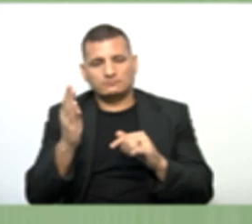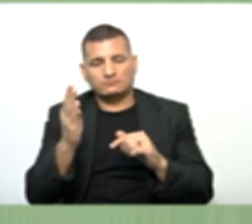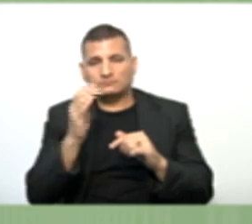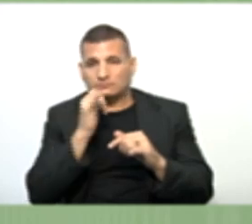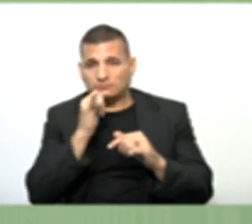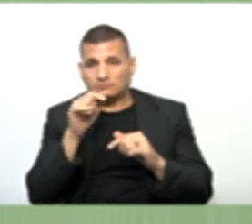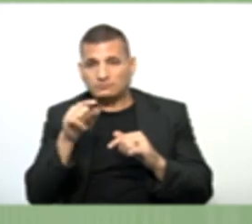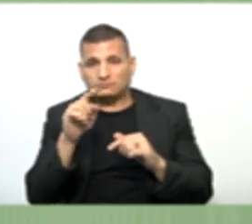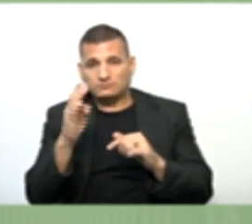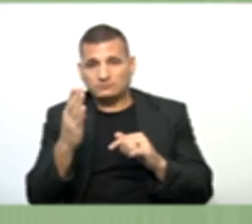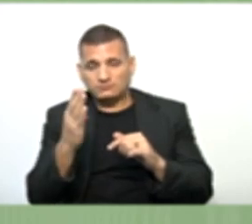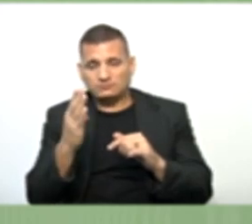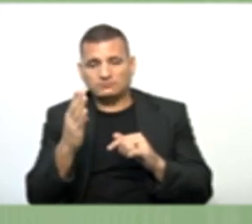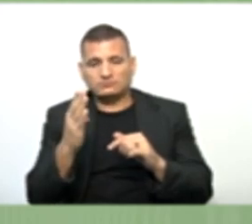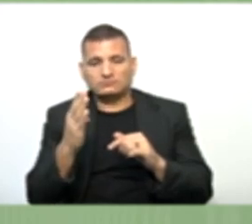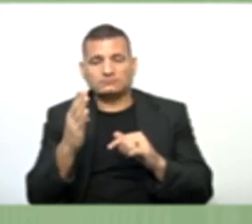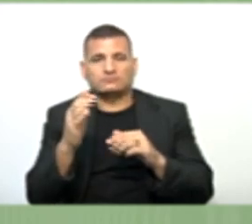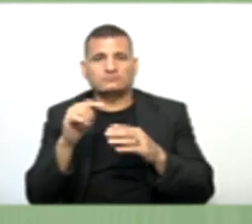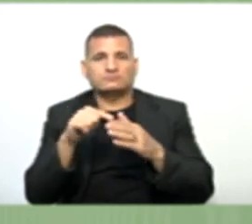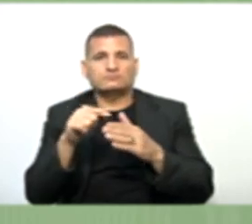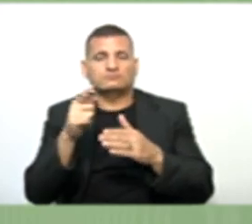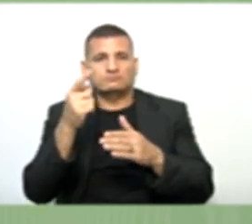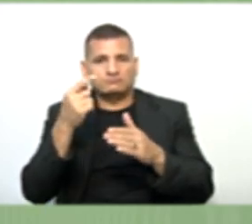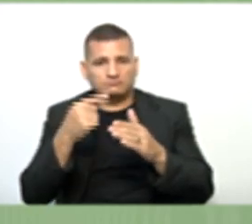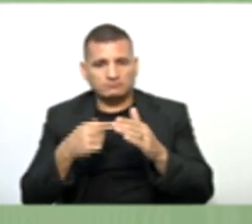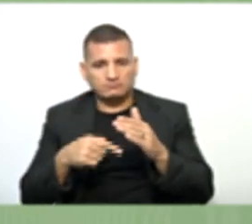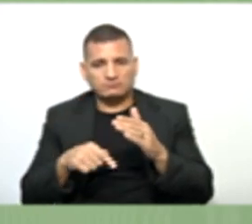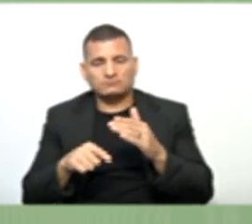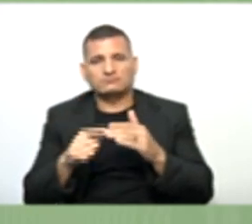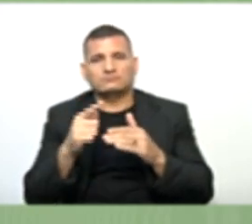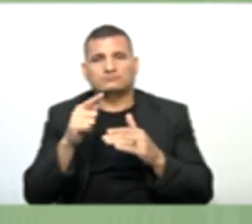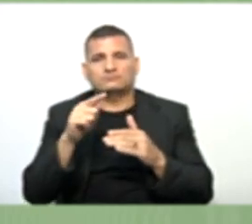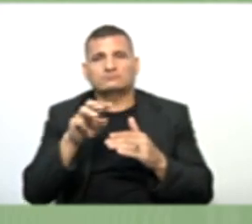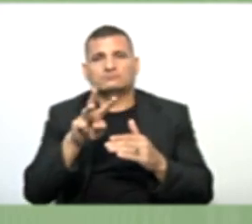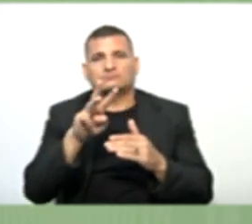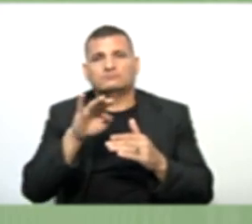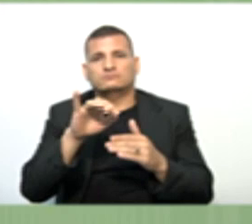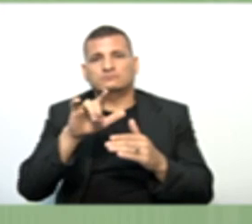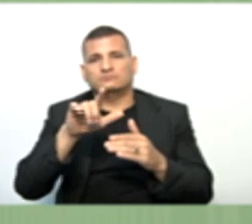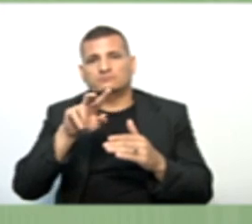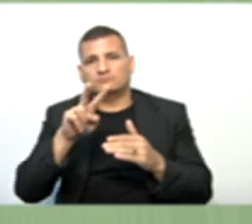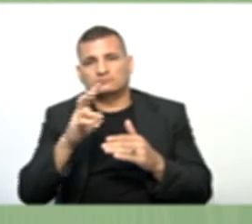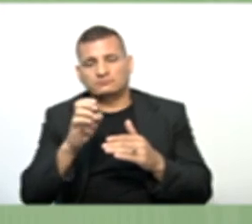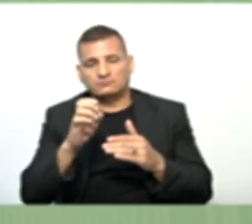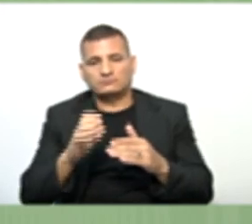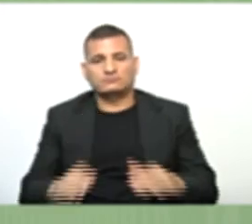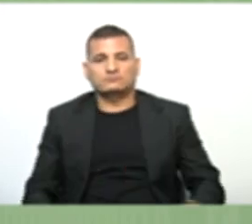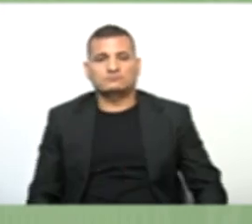falsa, ele sai do comando while. Certo?